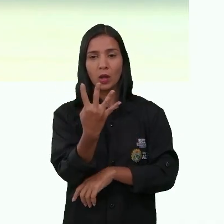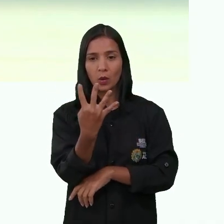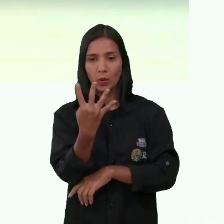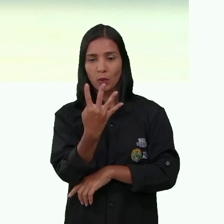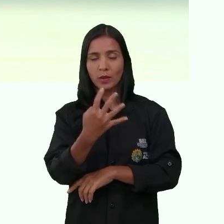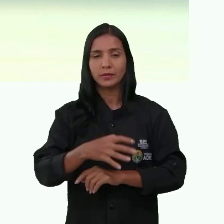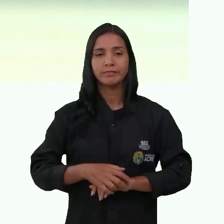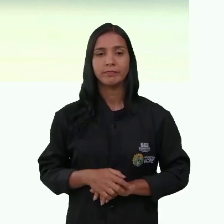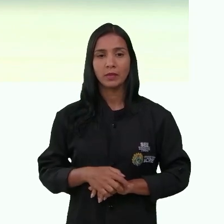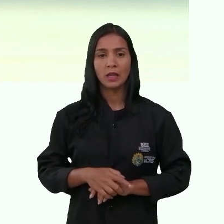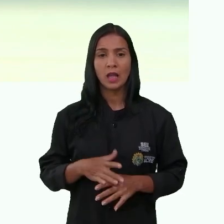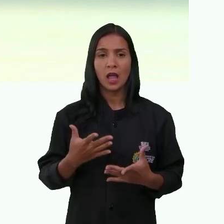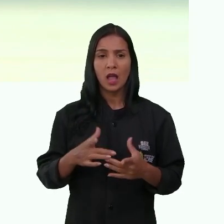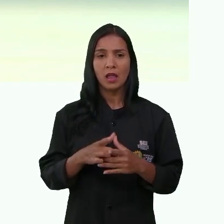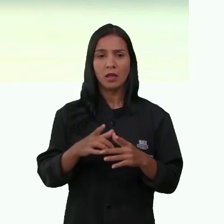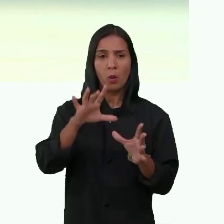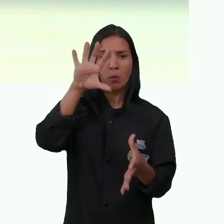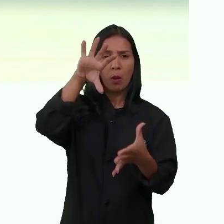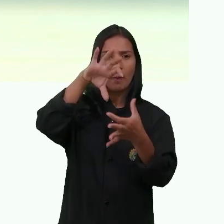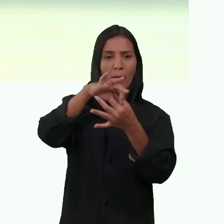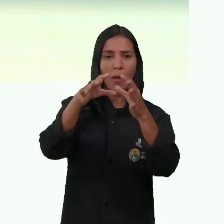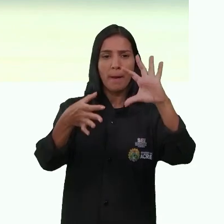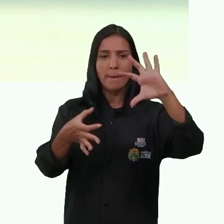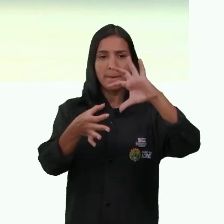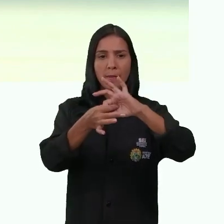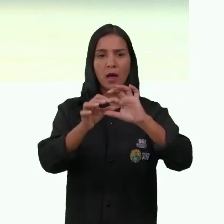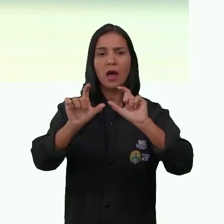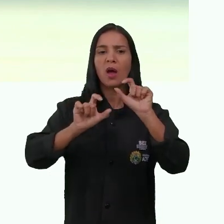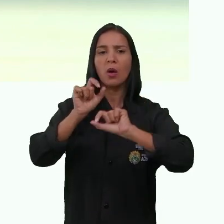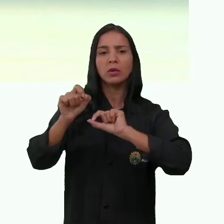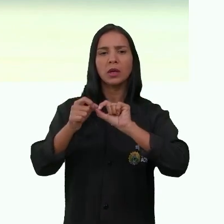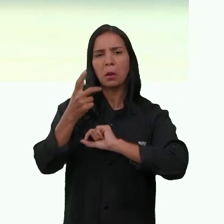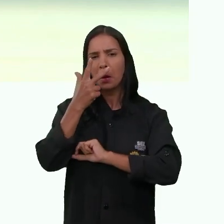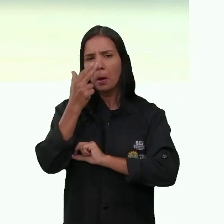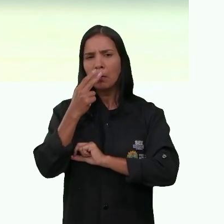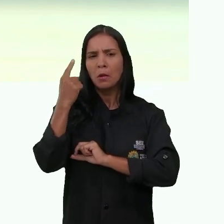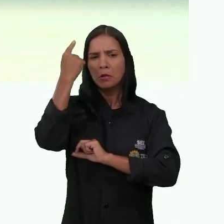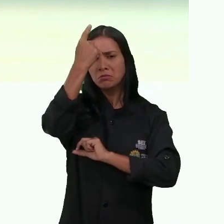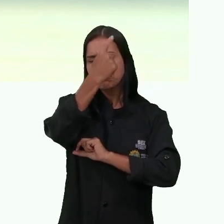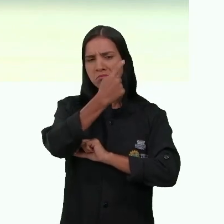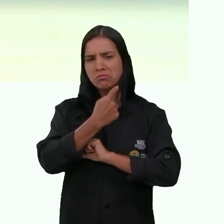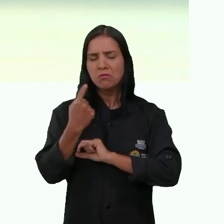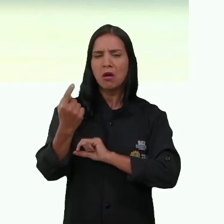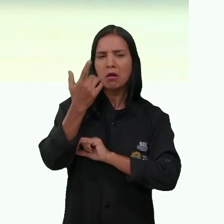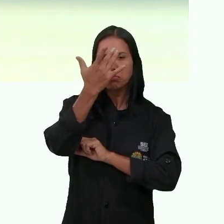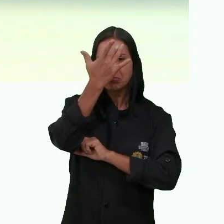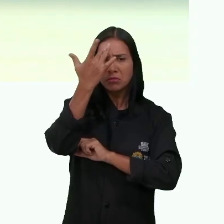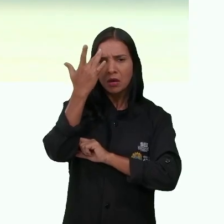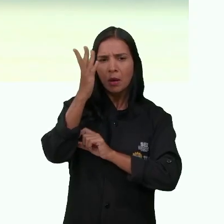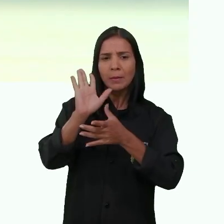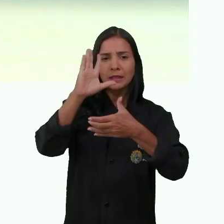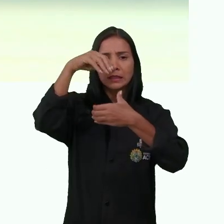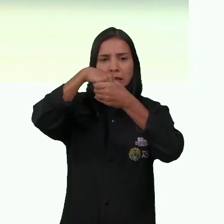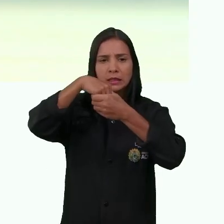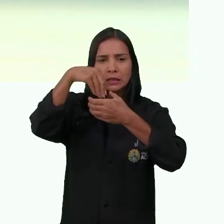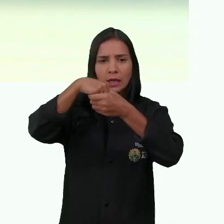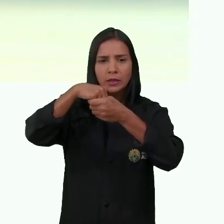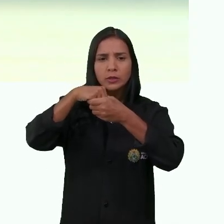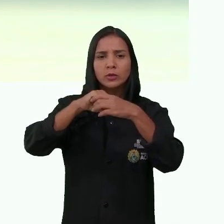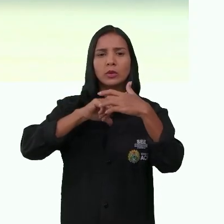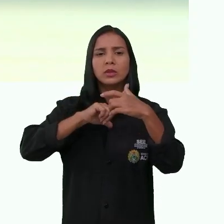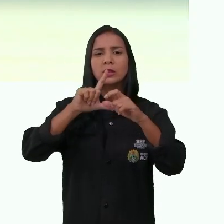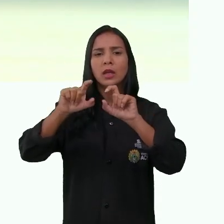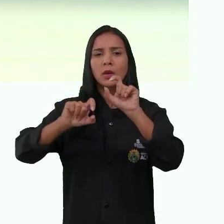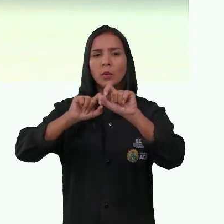elas formam, digamos assim, o que seria a cabeça de uma pessoa. E bem na parte interna da imagem,